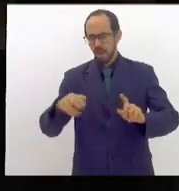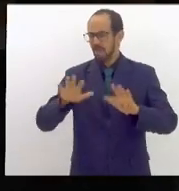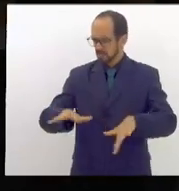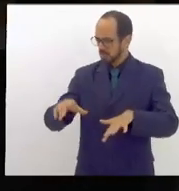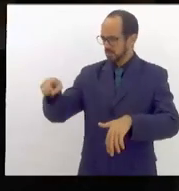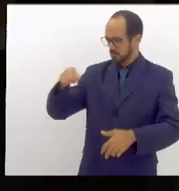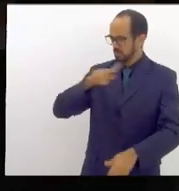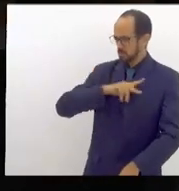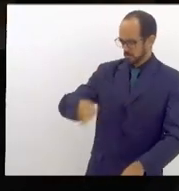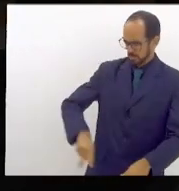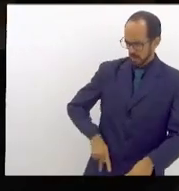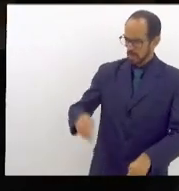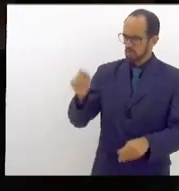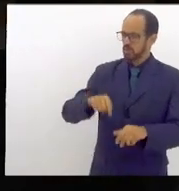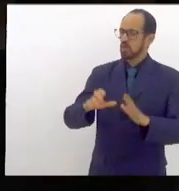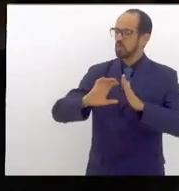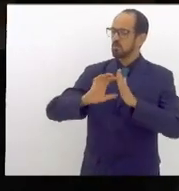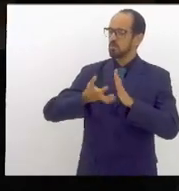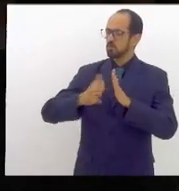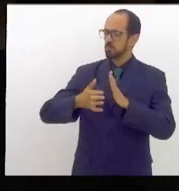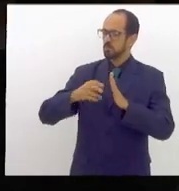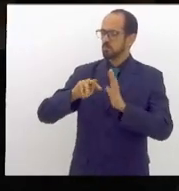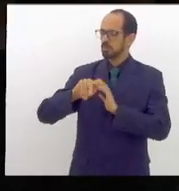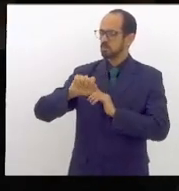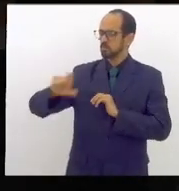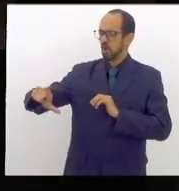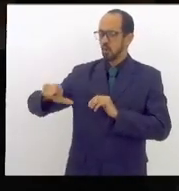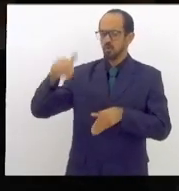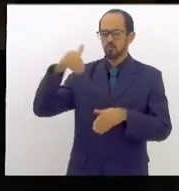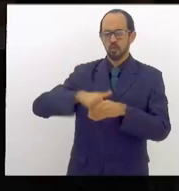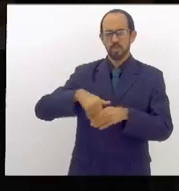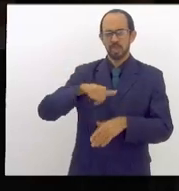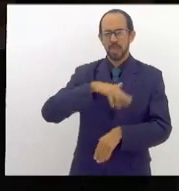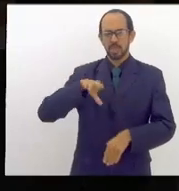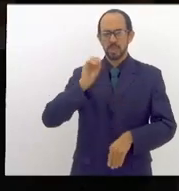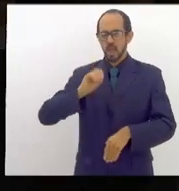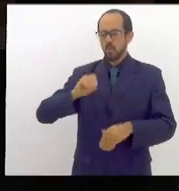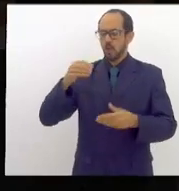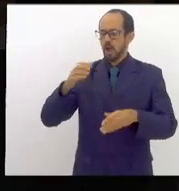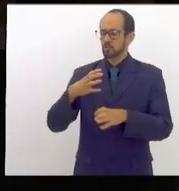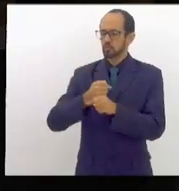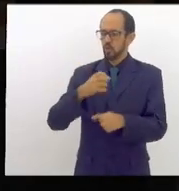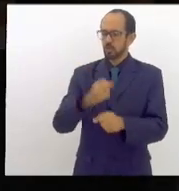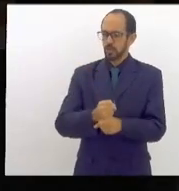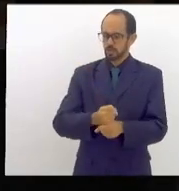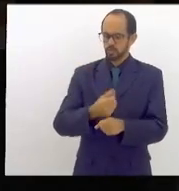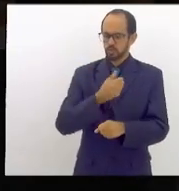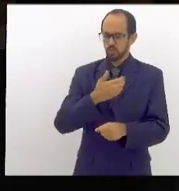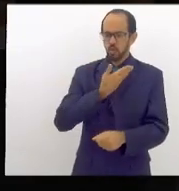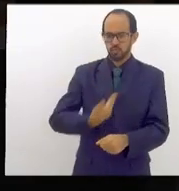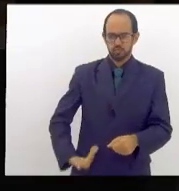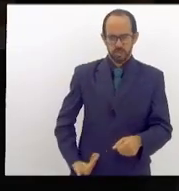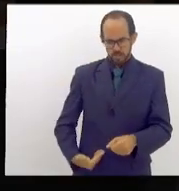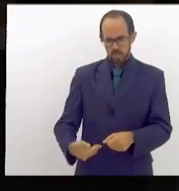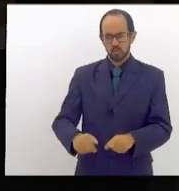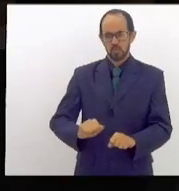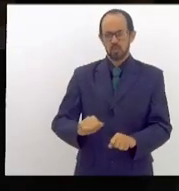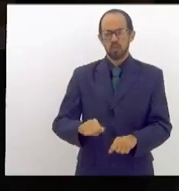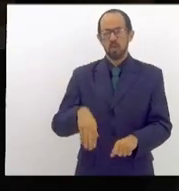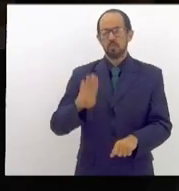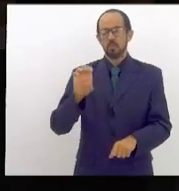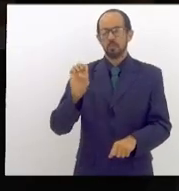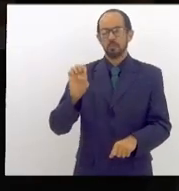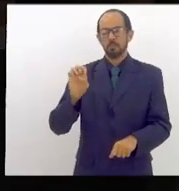por isso que a bancada do pessoal Vota contra as contas do governo como tem operado